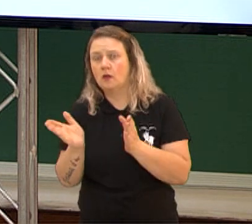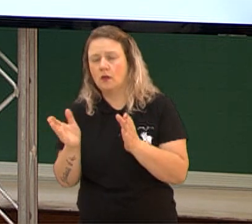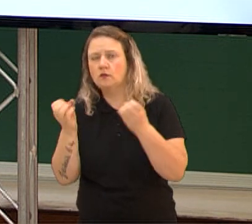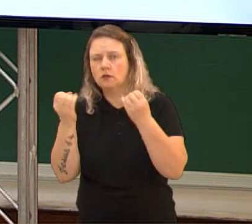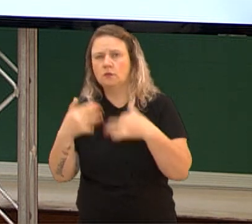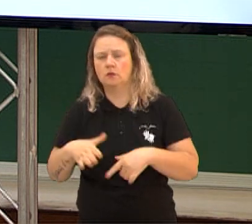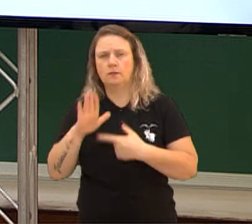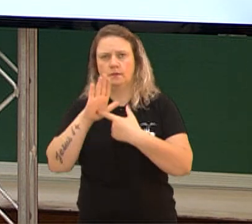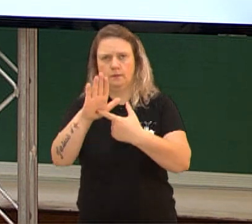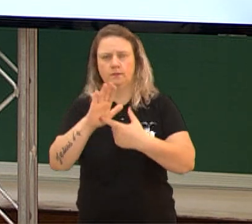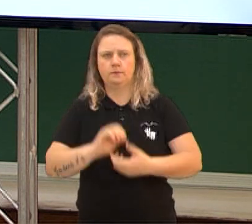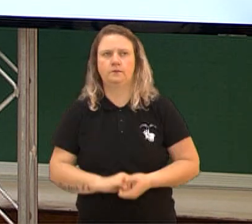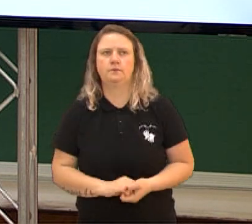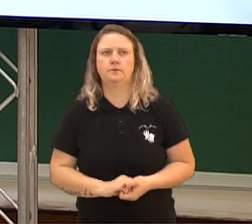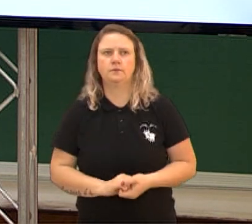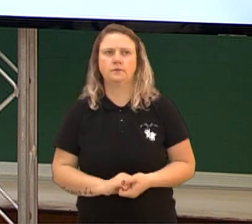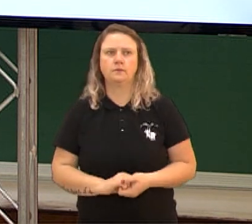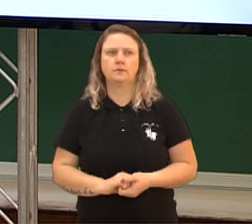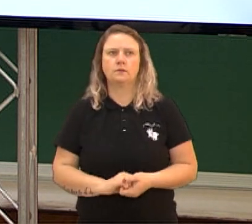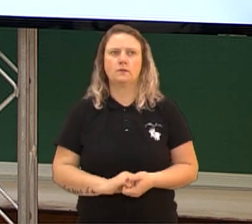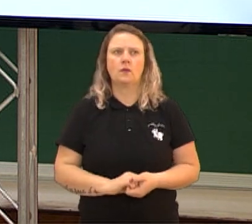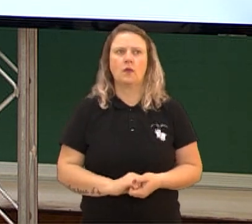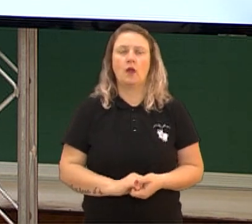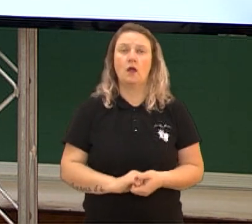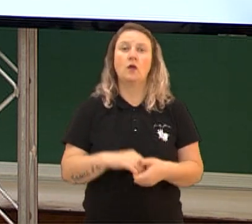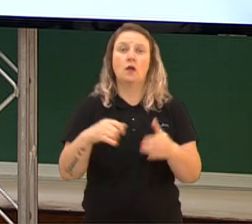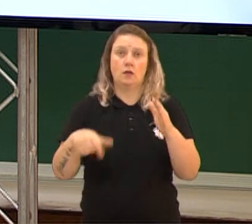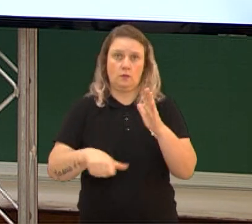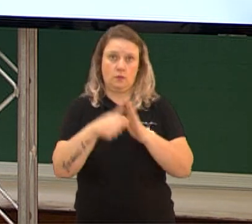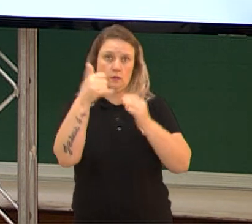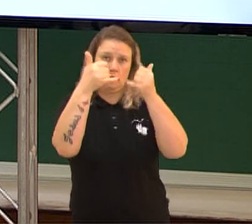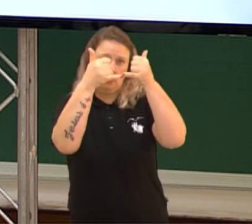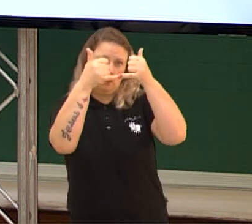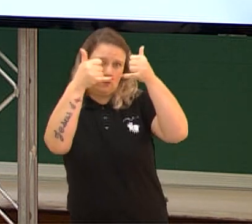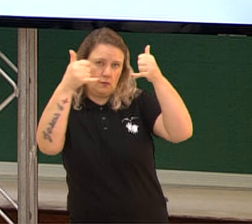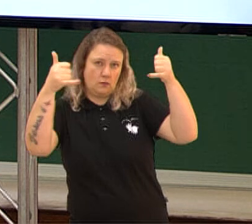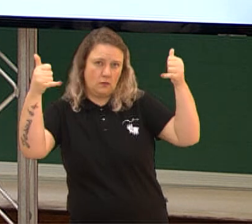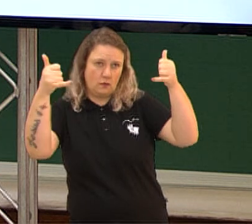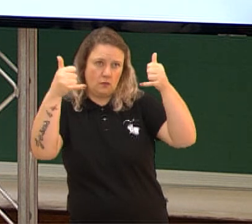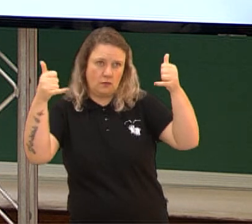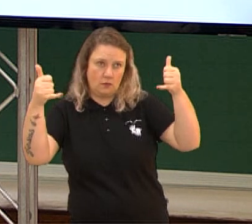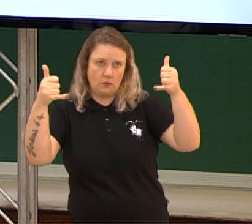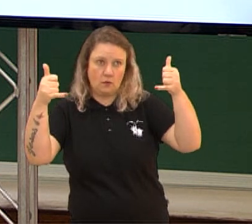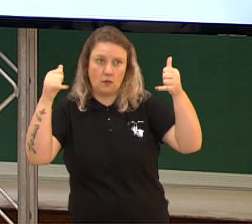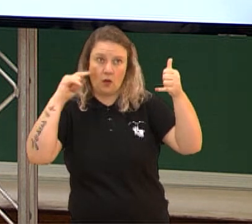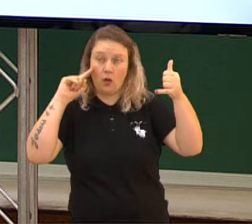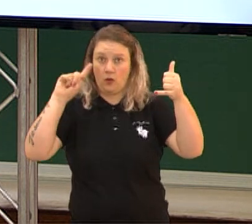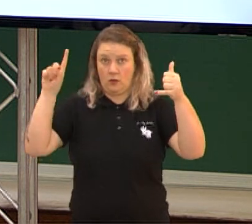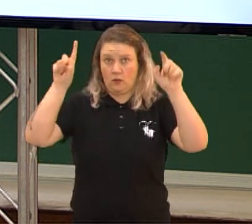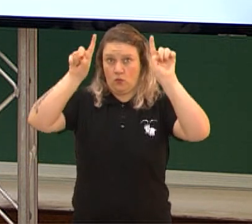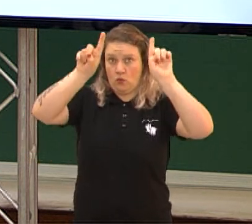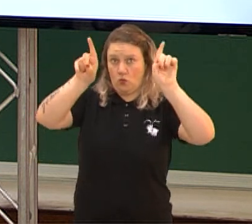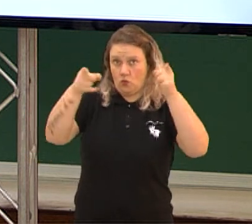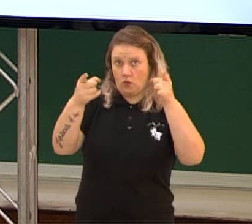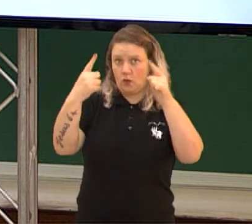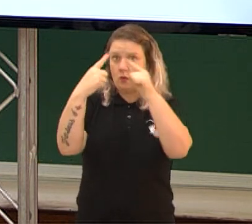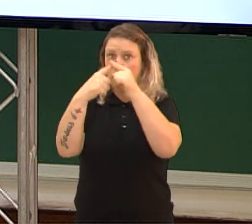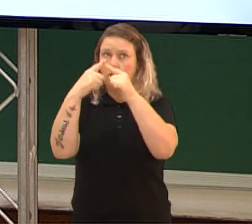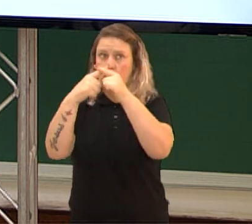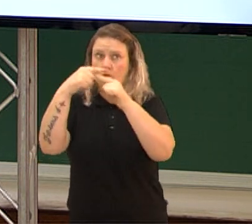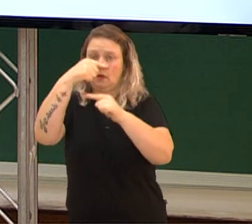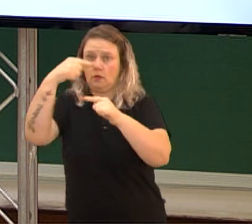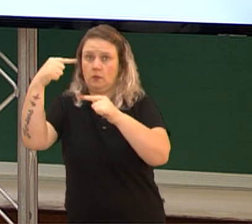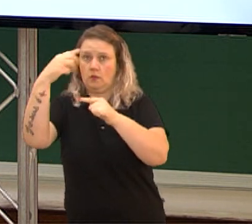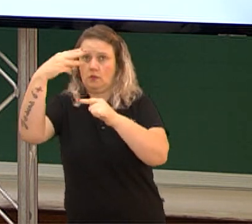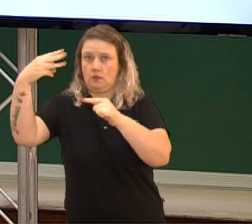consigo anular. Então, olha só, vou pegar toda essa primeira linha, por isso eu coloquei entre parênteses, e vou multiplicar por menos 3. Como vai